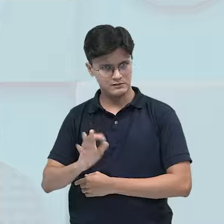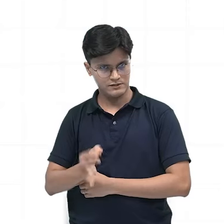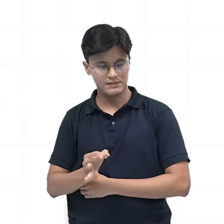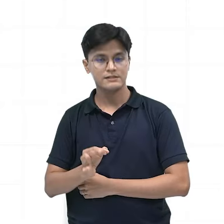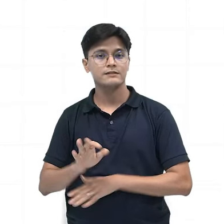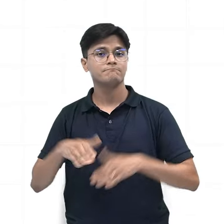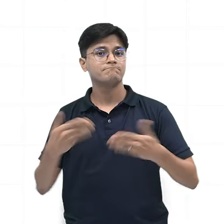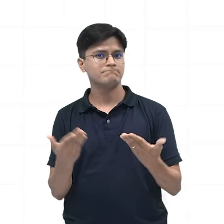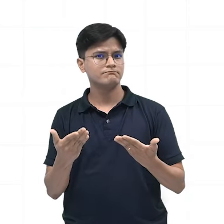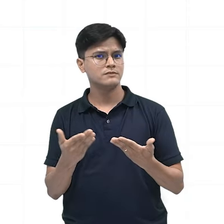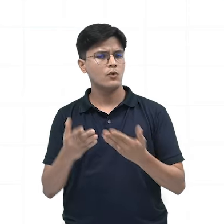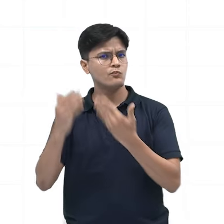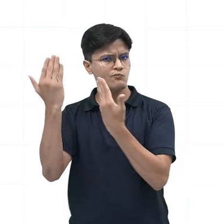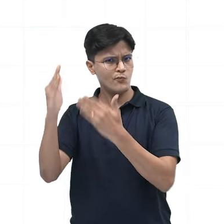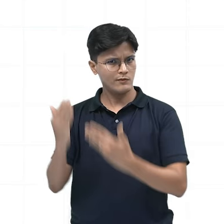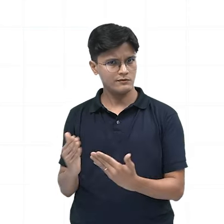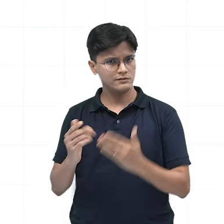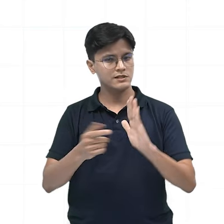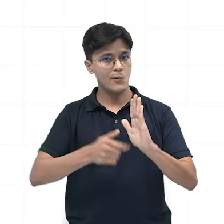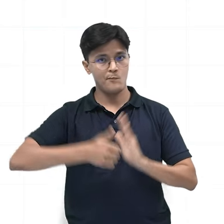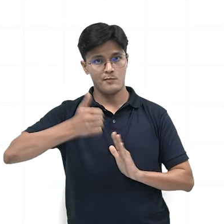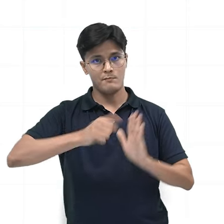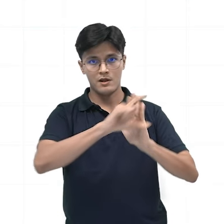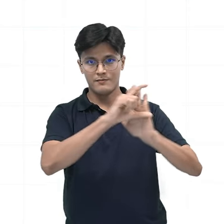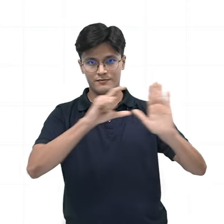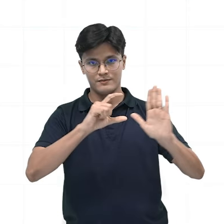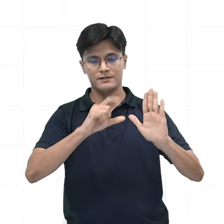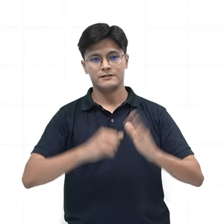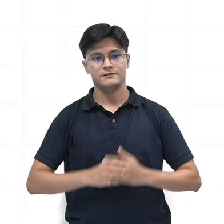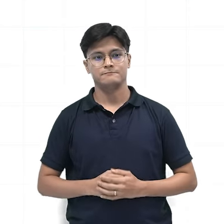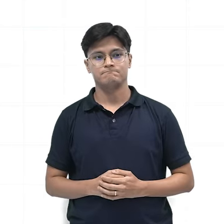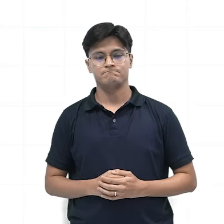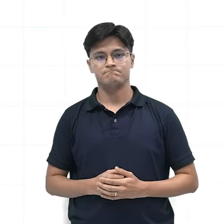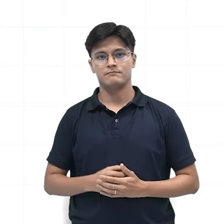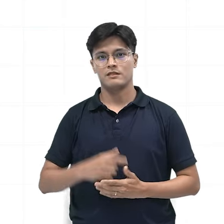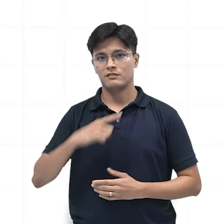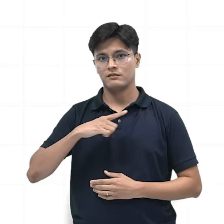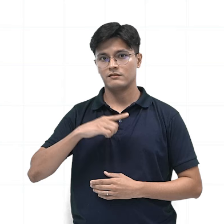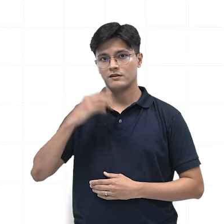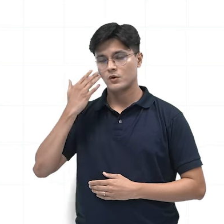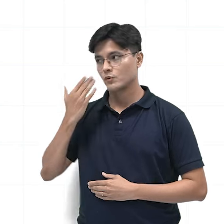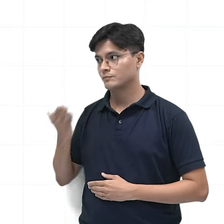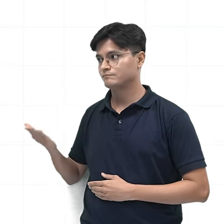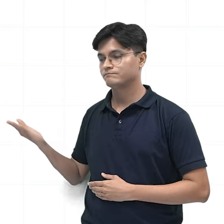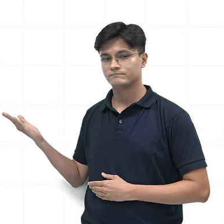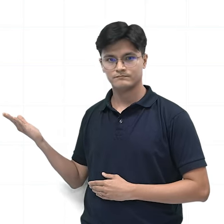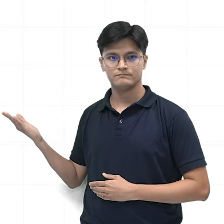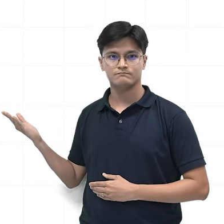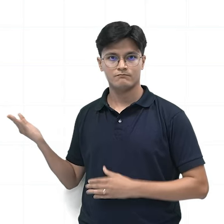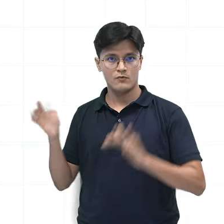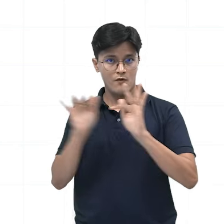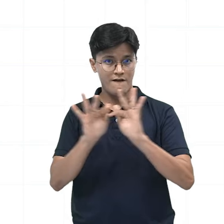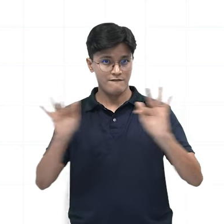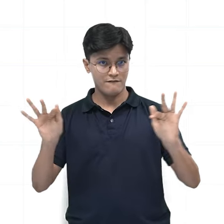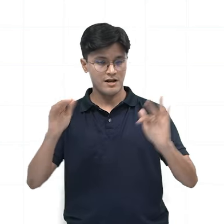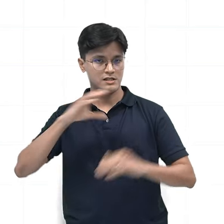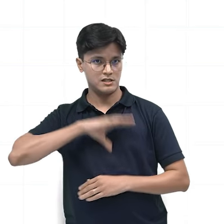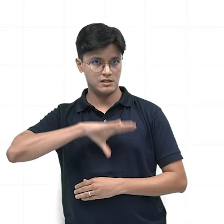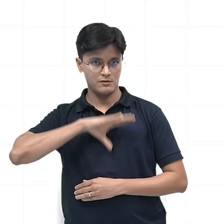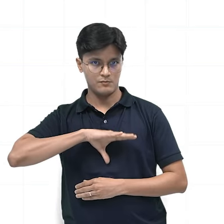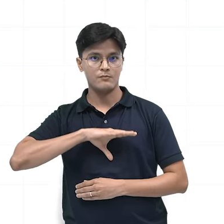essa primeira estrofe. Nessa primeira parte, você tem assim: ouviram do Ipiranga